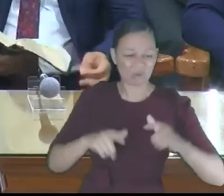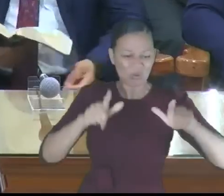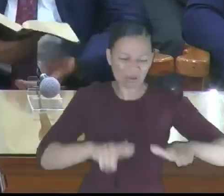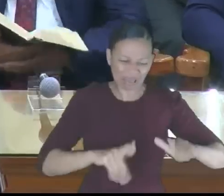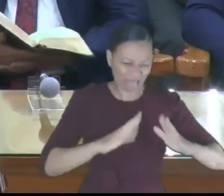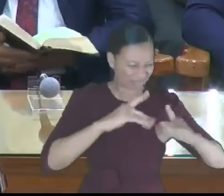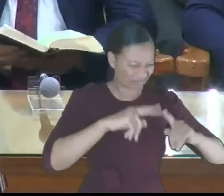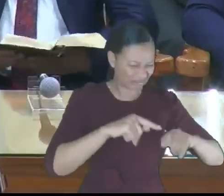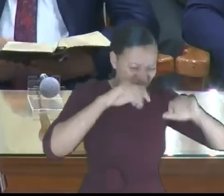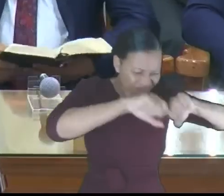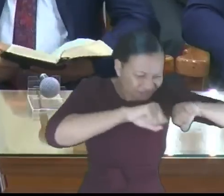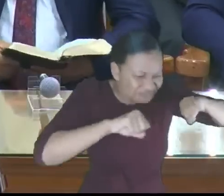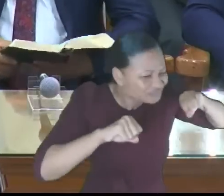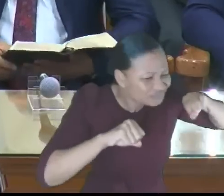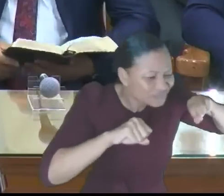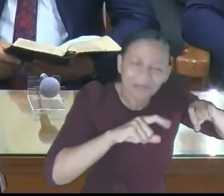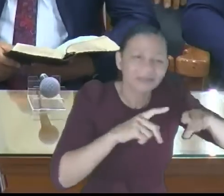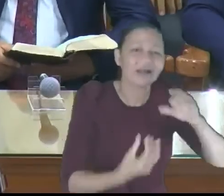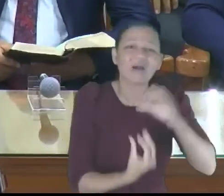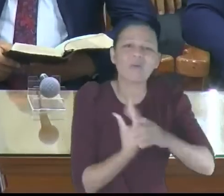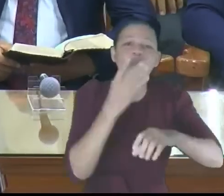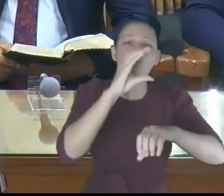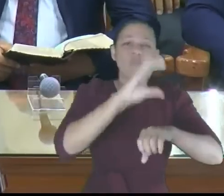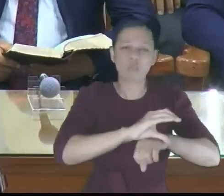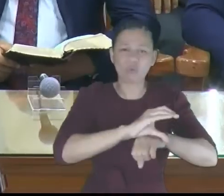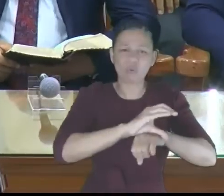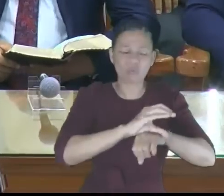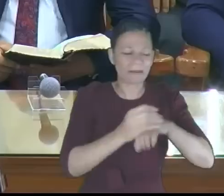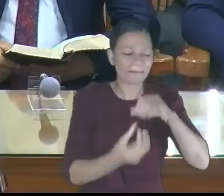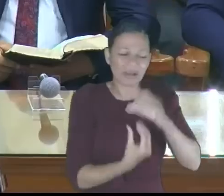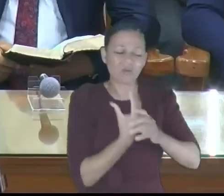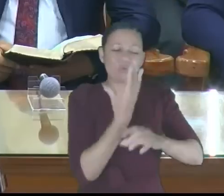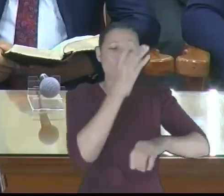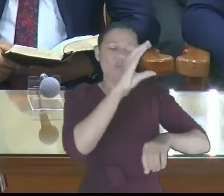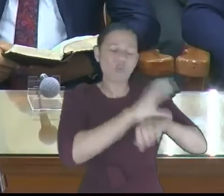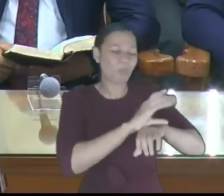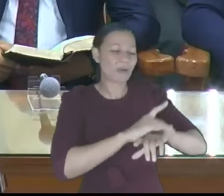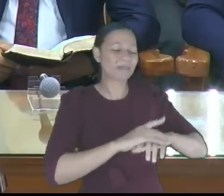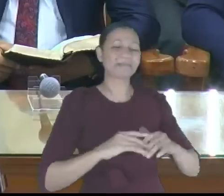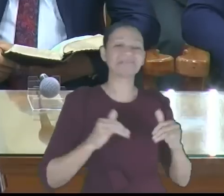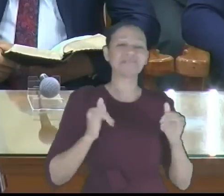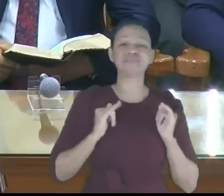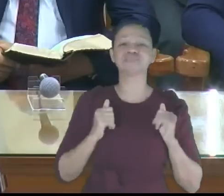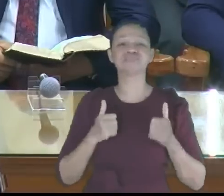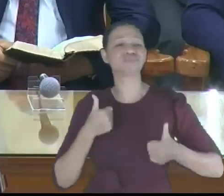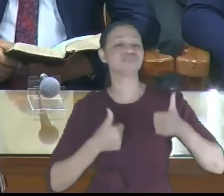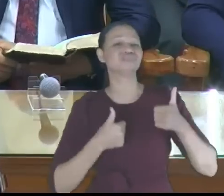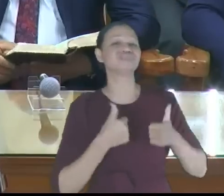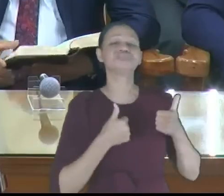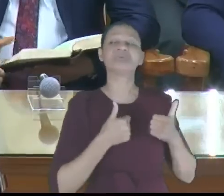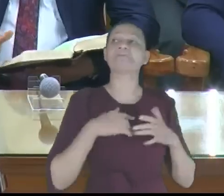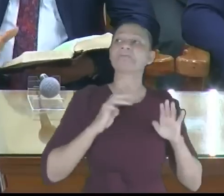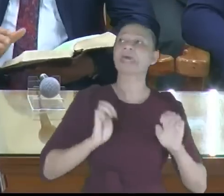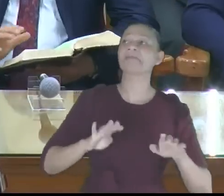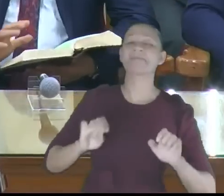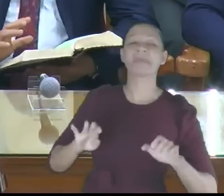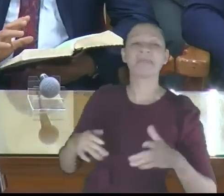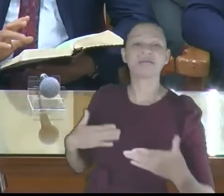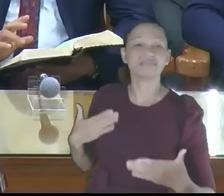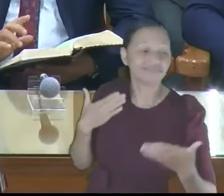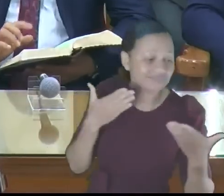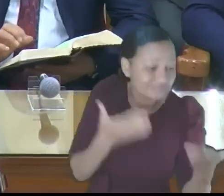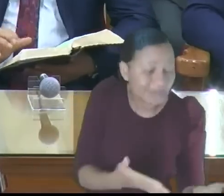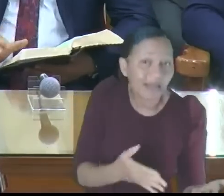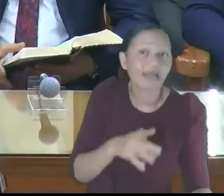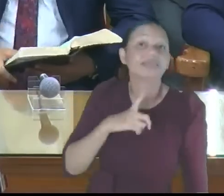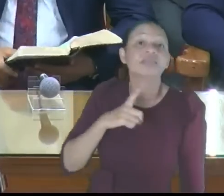não é mais igreja. É um clube para você se sentir bem. É verdade, não é? Eu vou lá para me sentir bem. Quando chega lá, teve uma